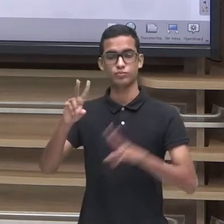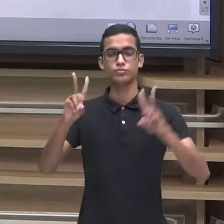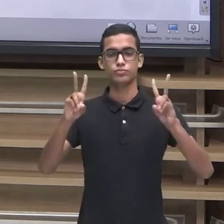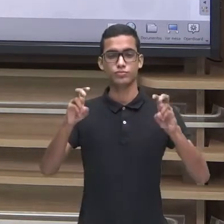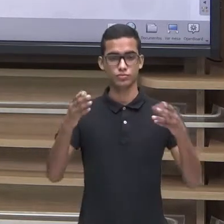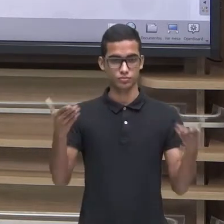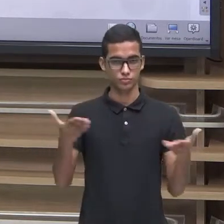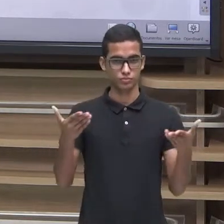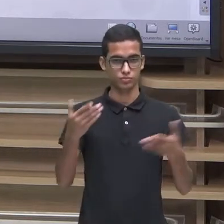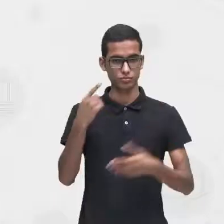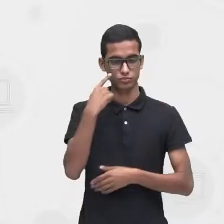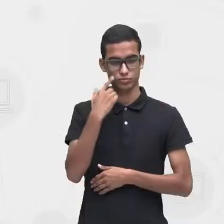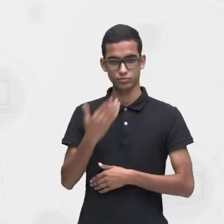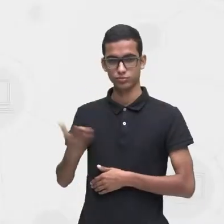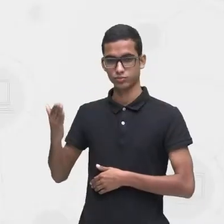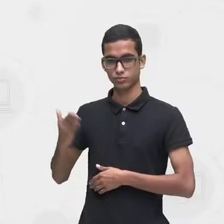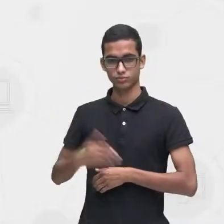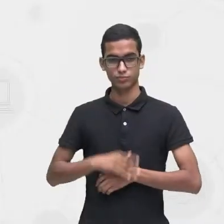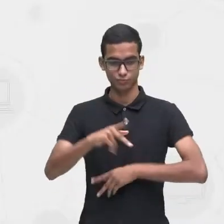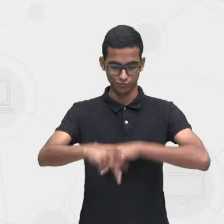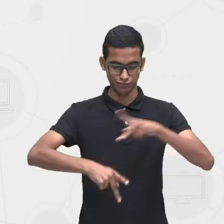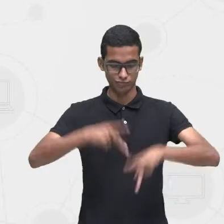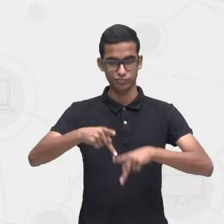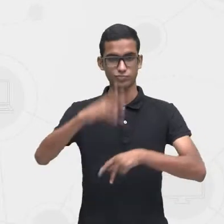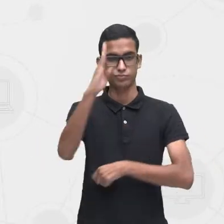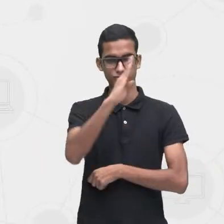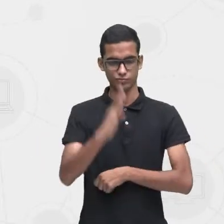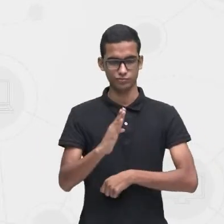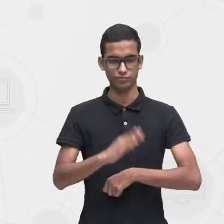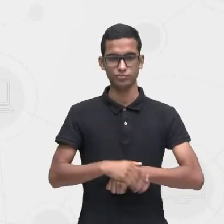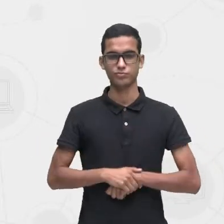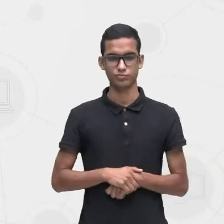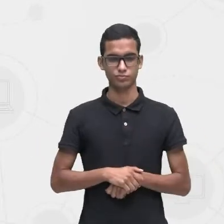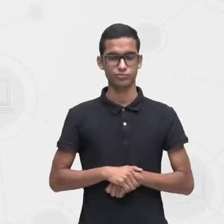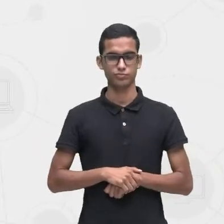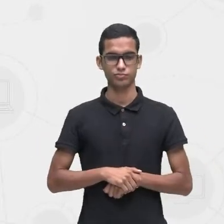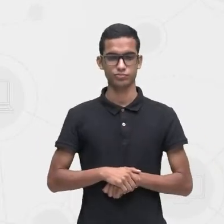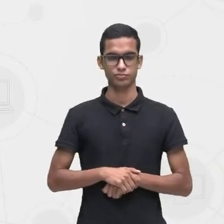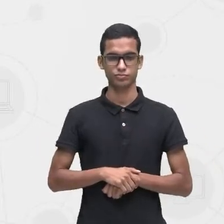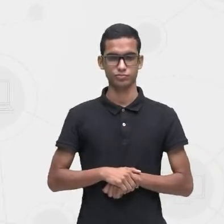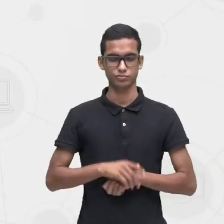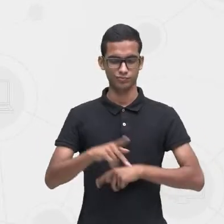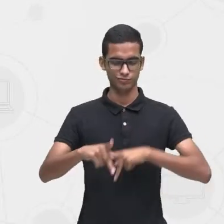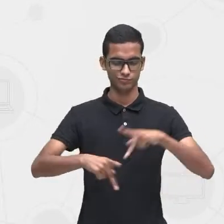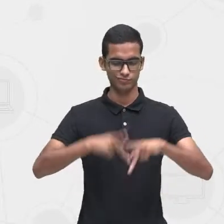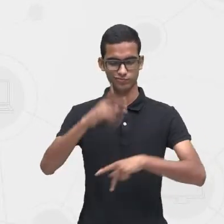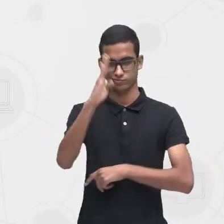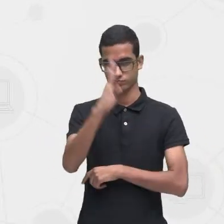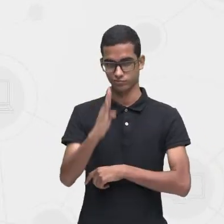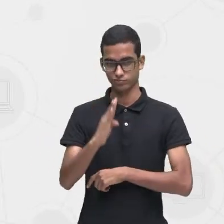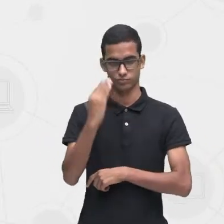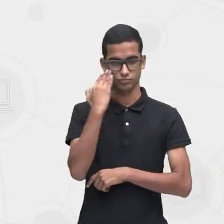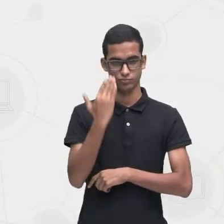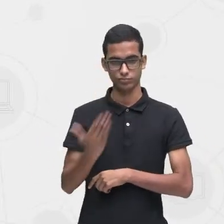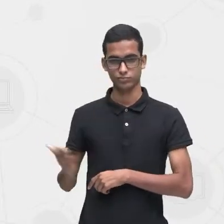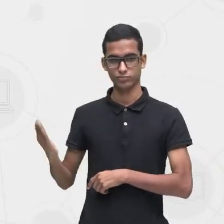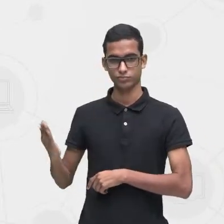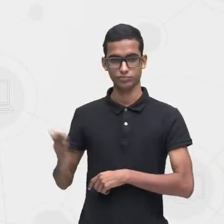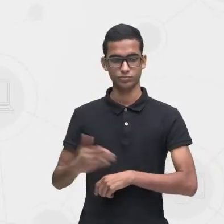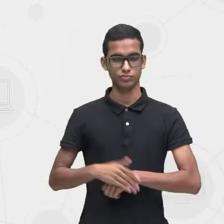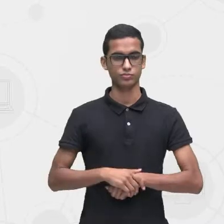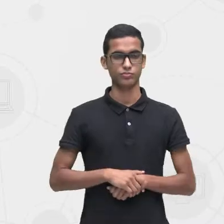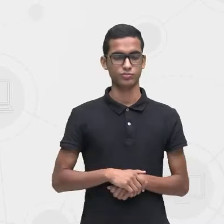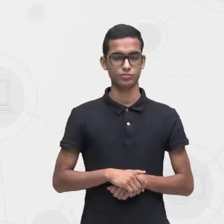hoje é população brasileira. Em tela com vocês é nosso tema de hoje, população brasileira, aula 179